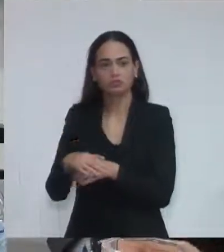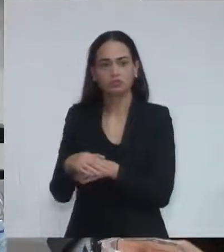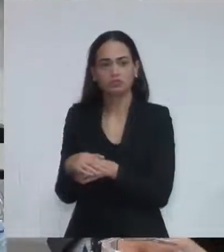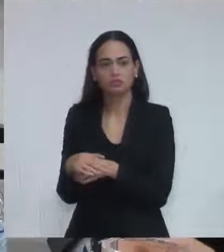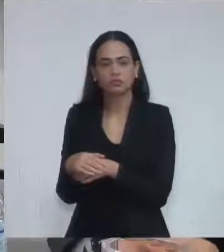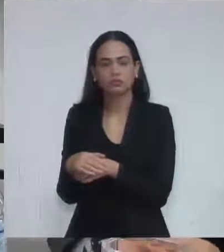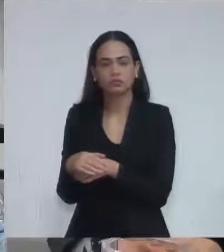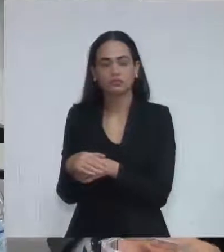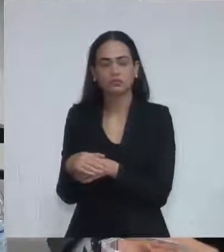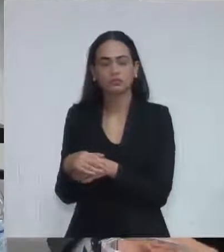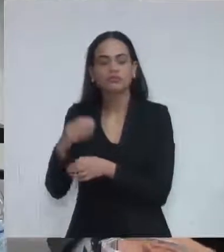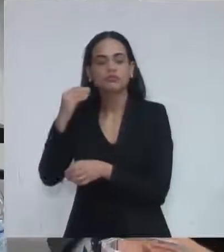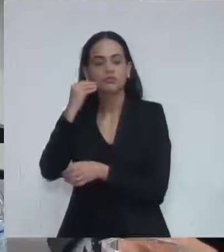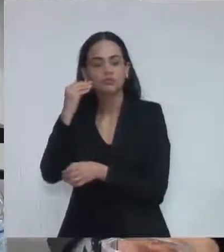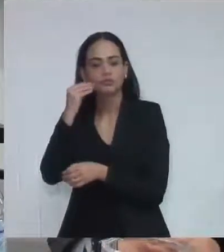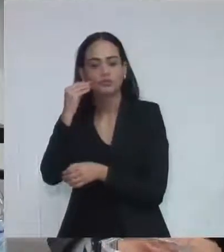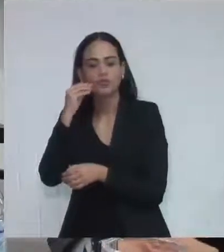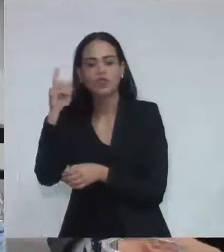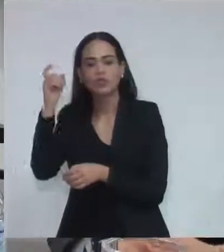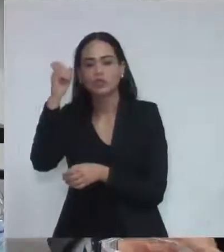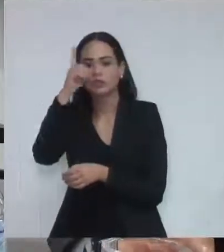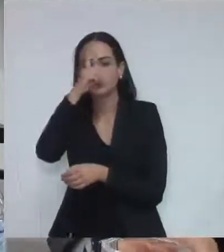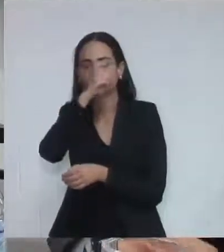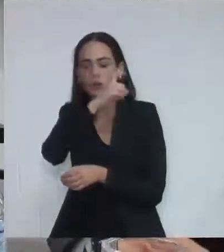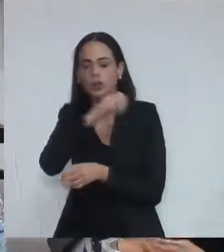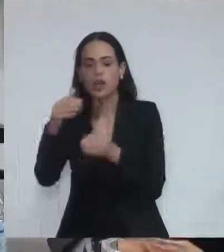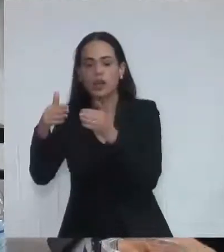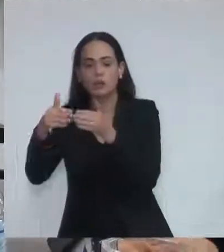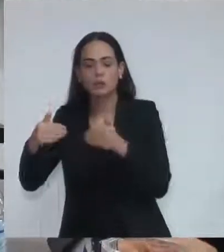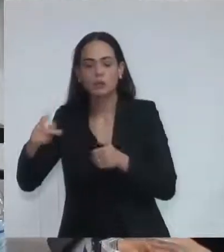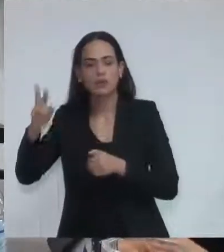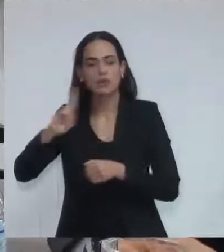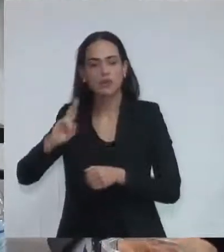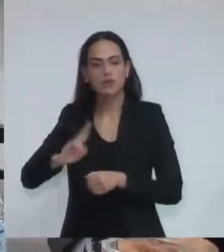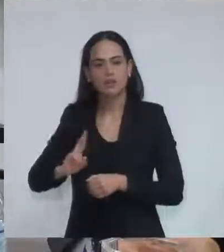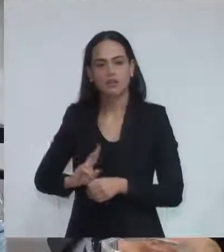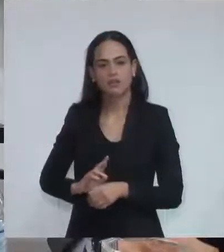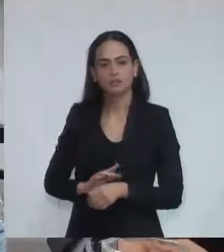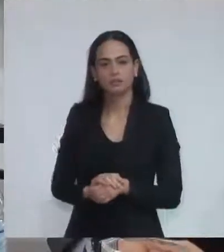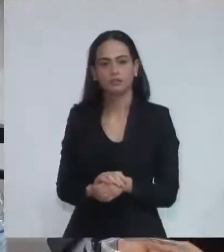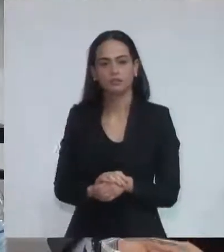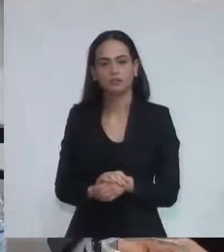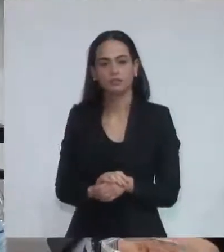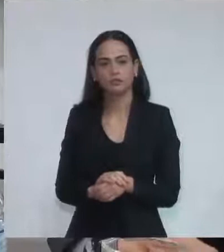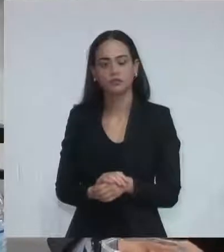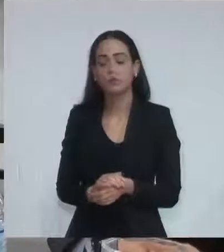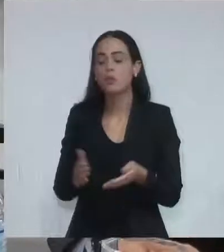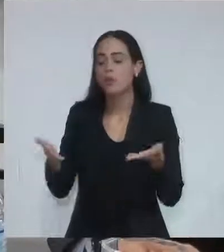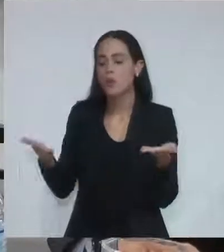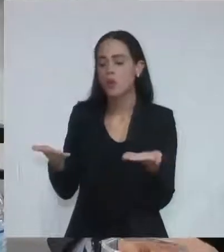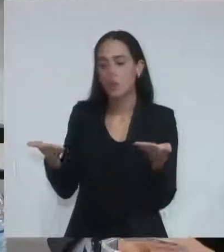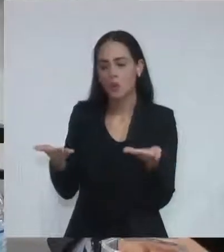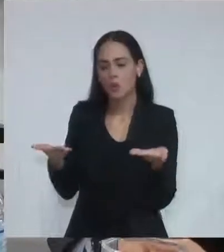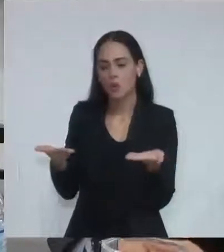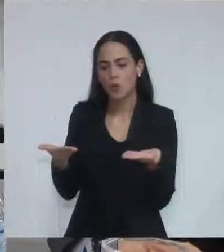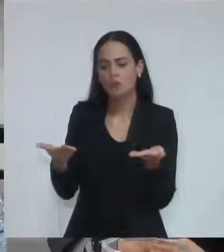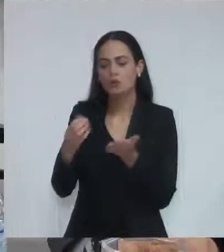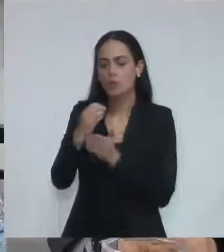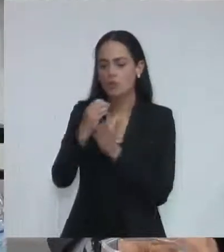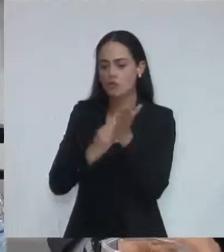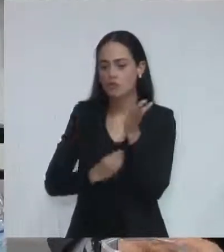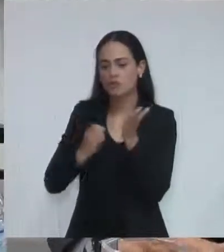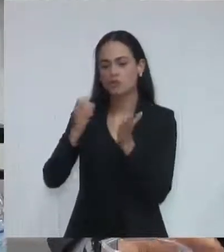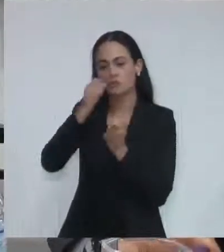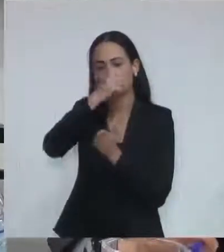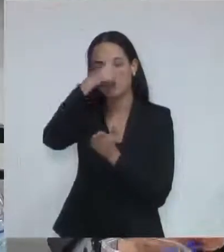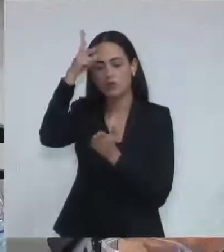dificultar mais respostas de requerimento, né? Não concordo com esse posicionamento que está sendo colocado aqui hoje, vou detalhar isso.